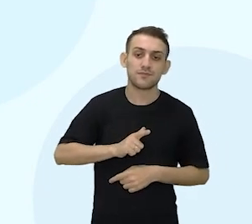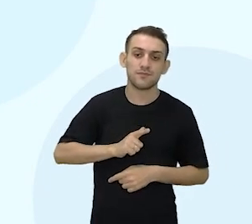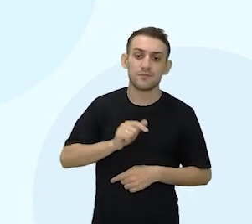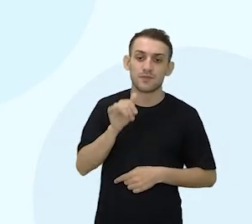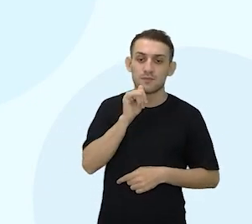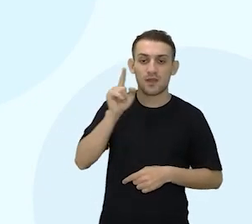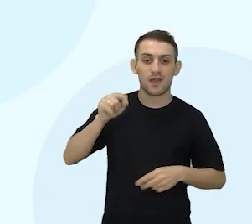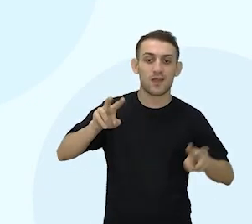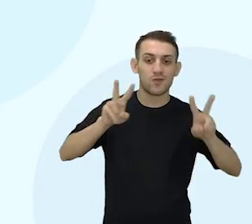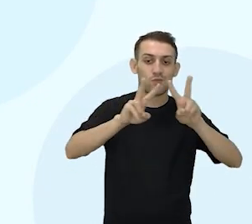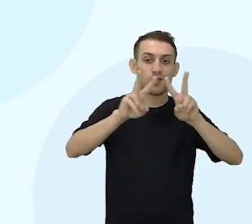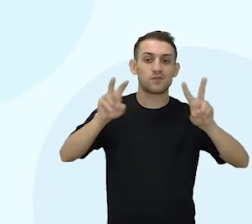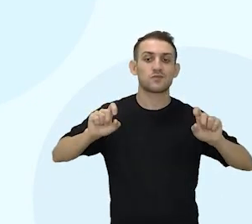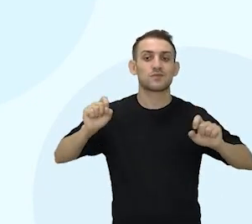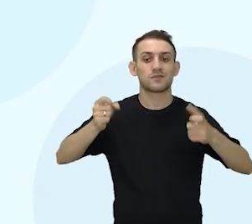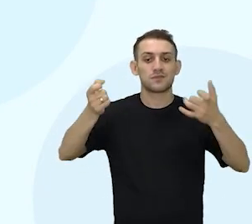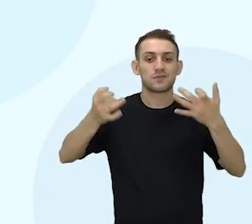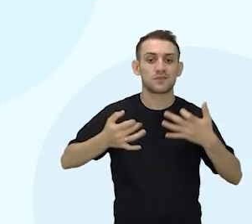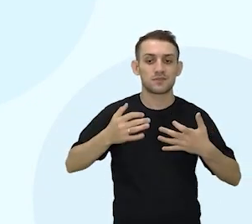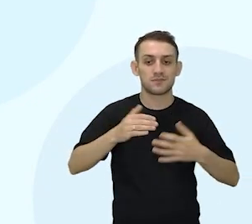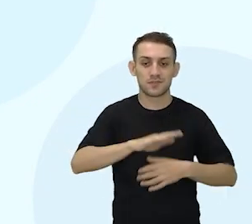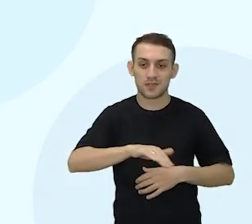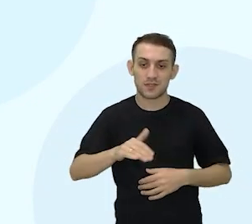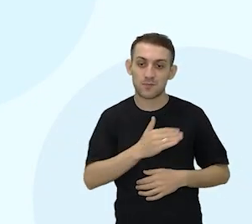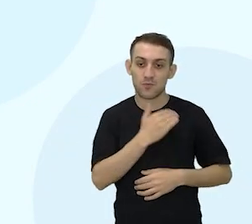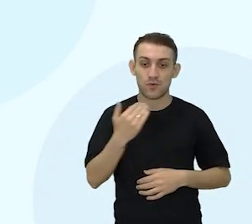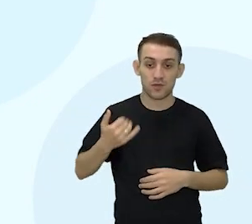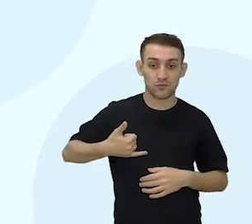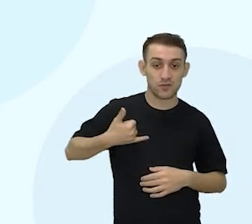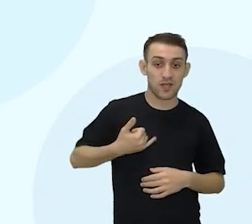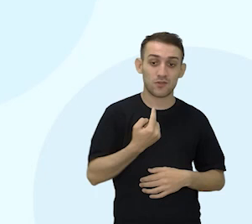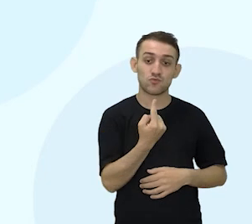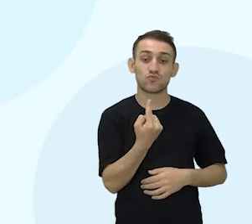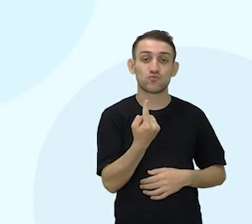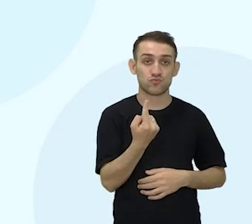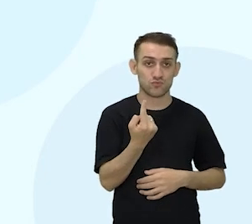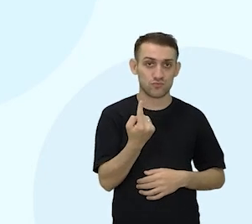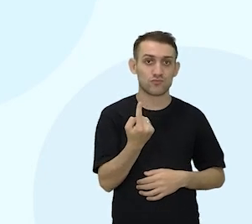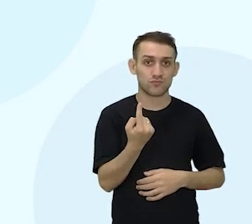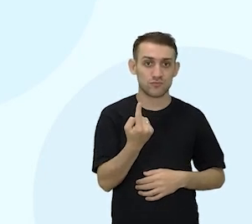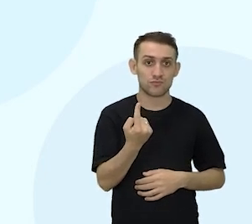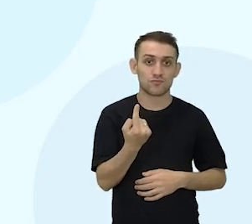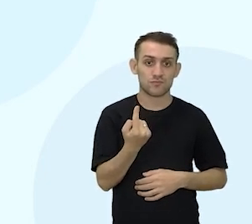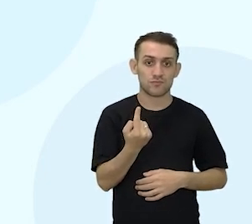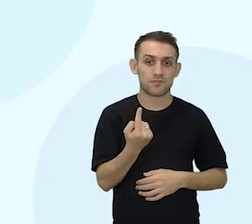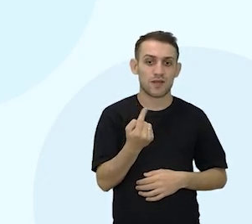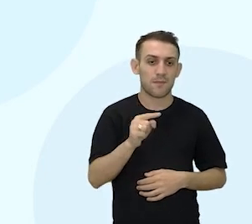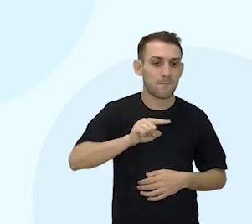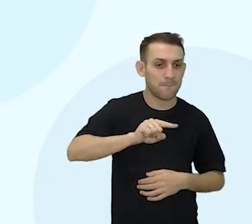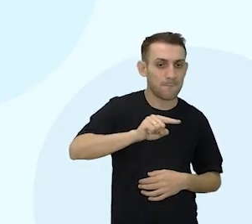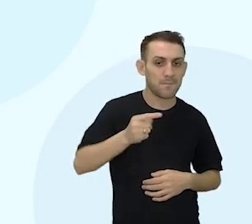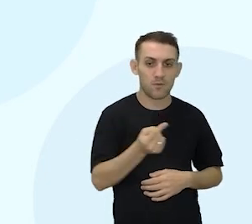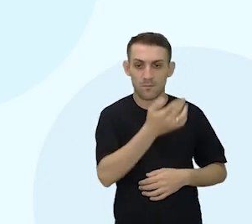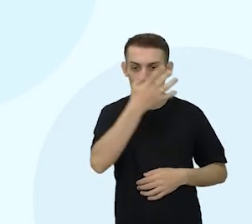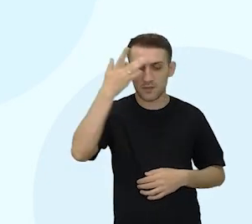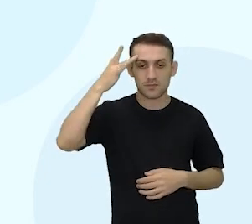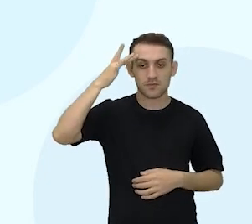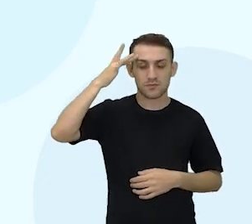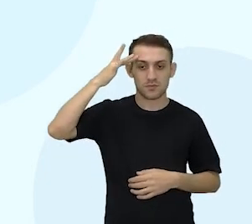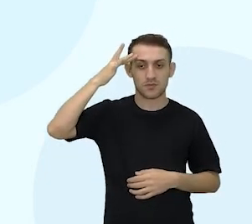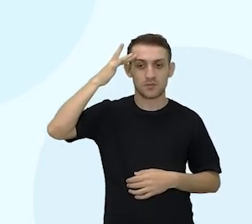É o termo que define aí o óbito de crianças no primeiro ano de vida, né? Para cada 1.000 habitantes.